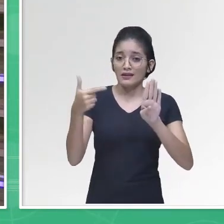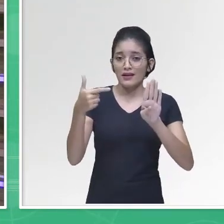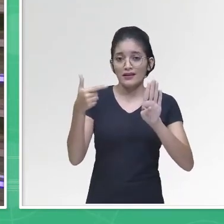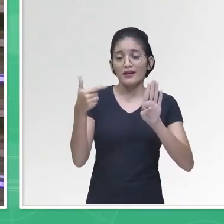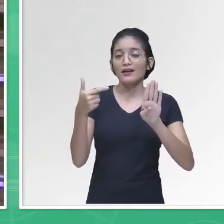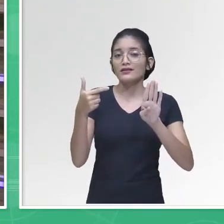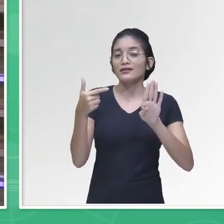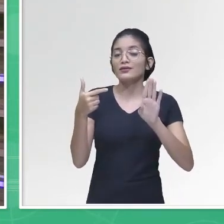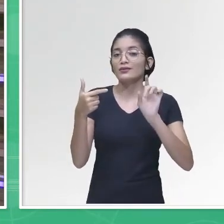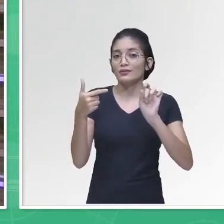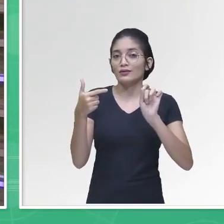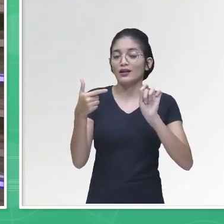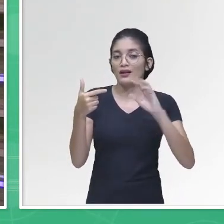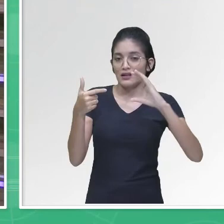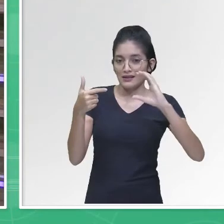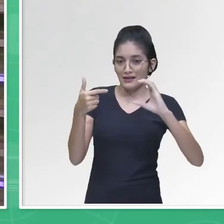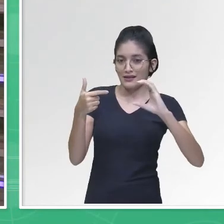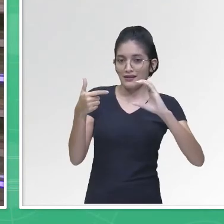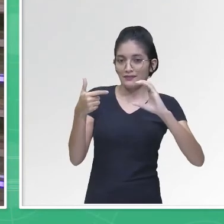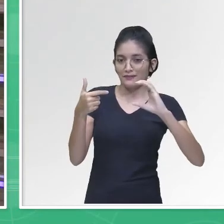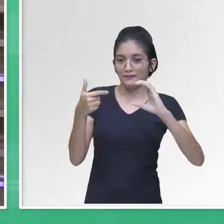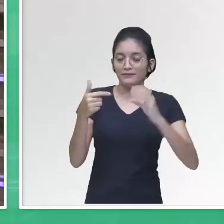a letra C.